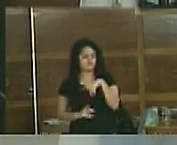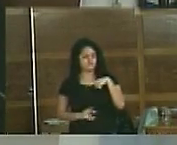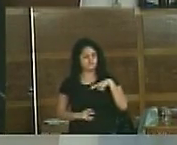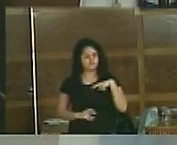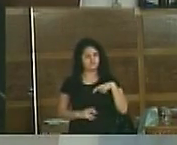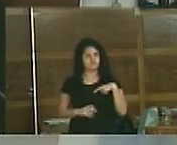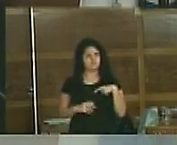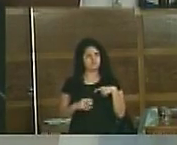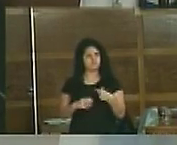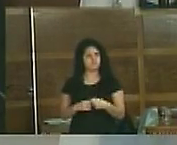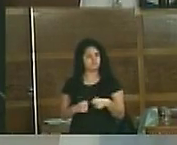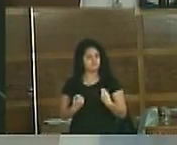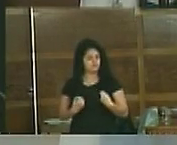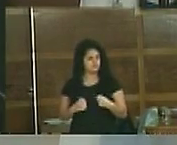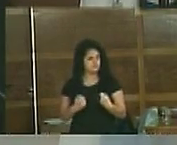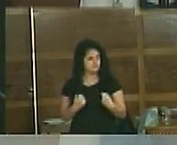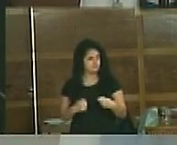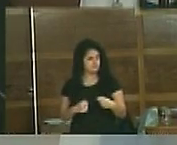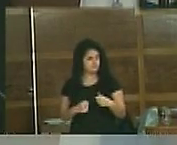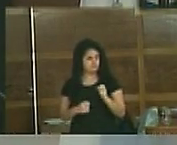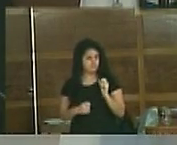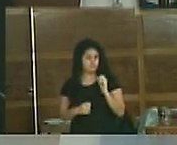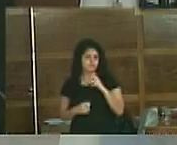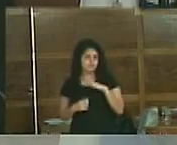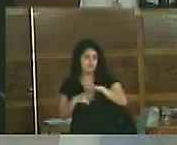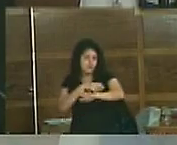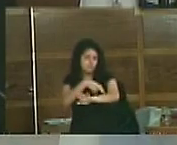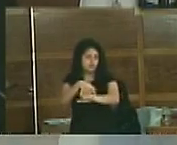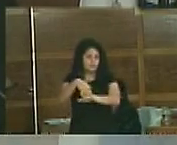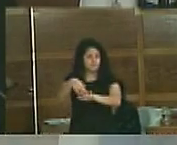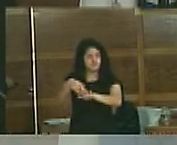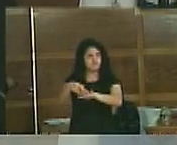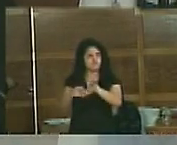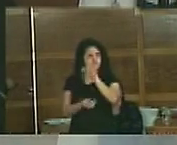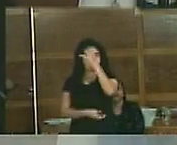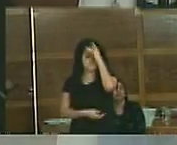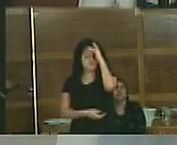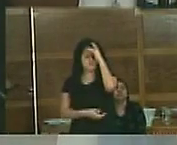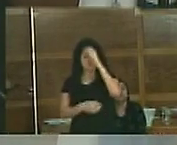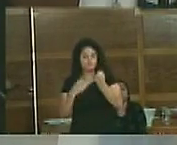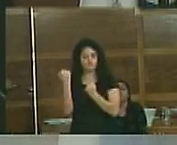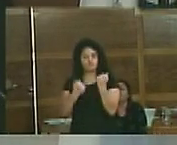essa necessidade para facilitar o acesso também de